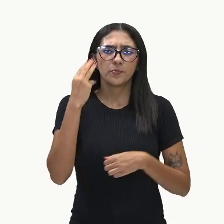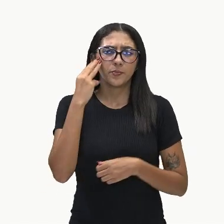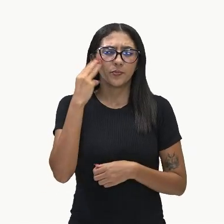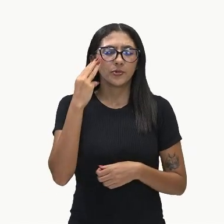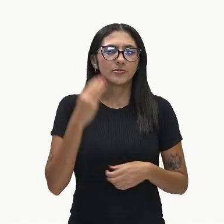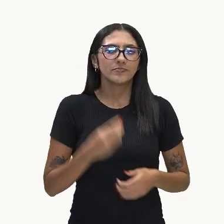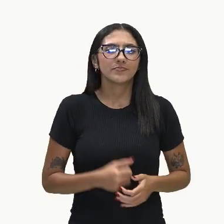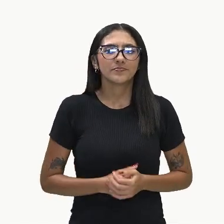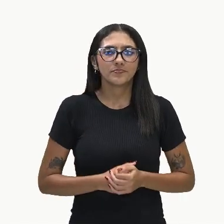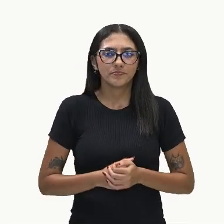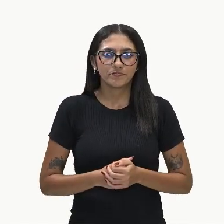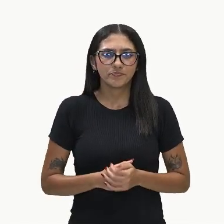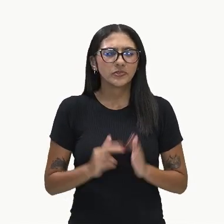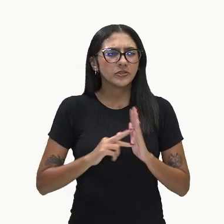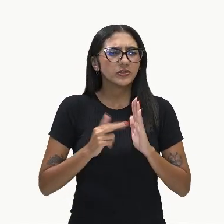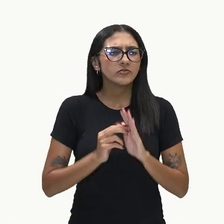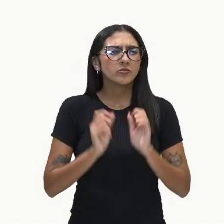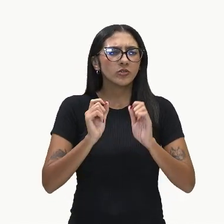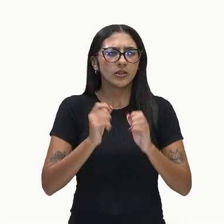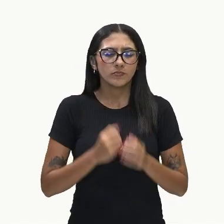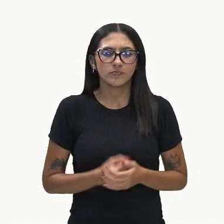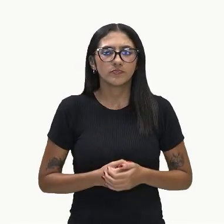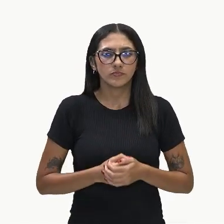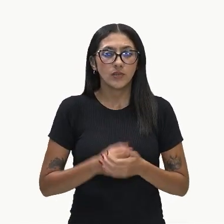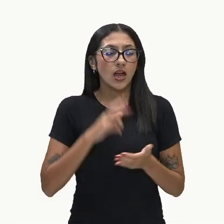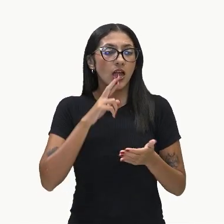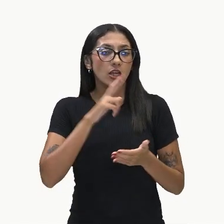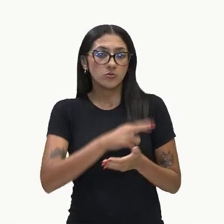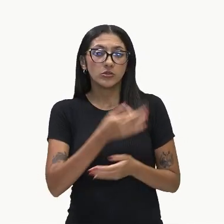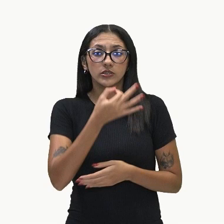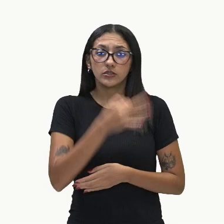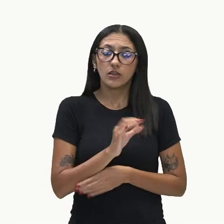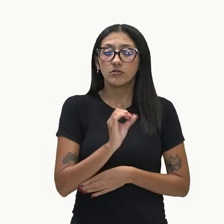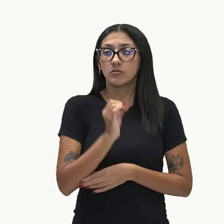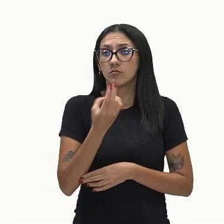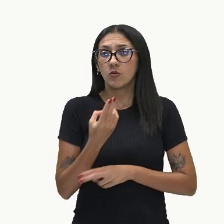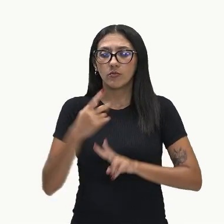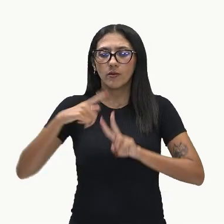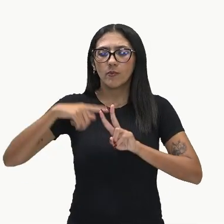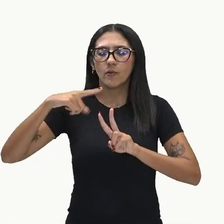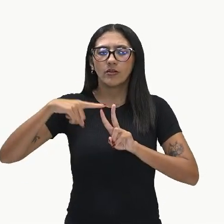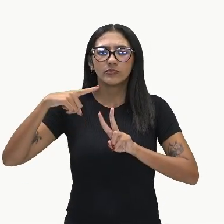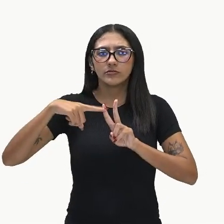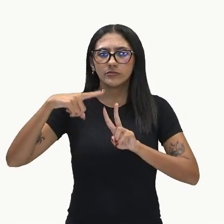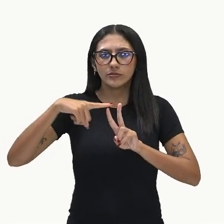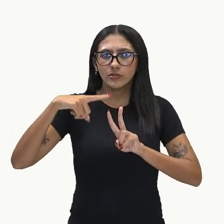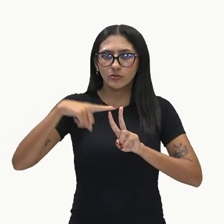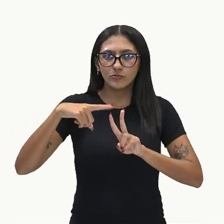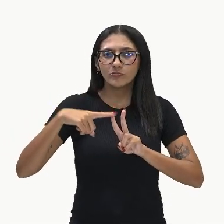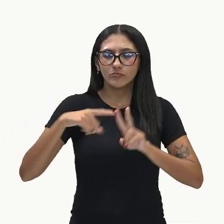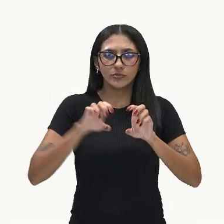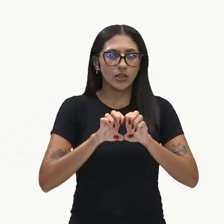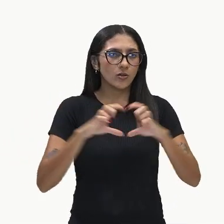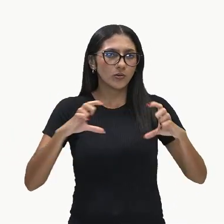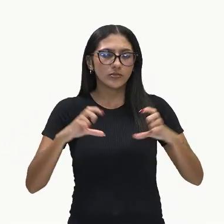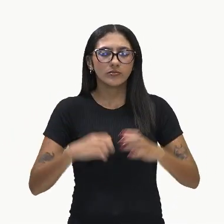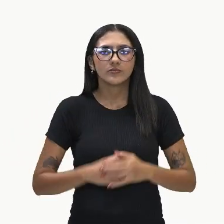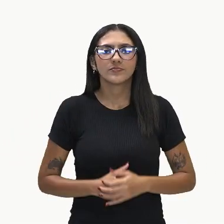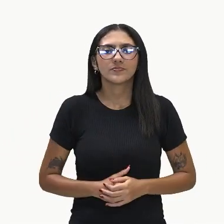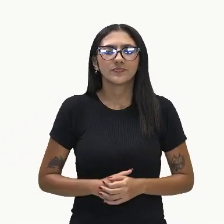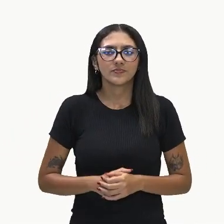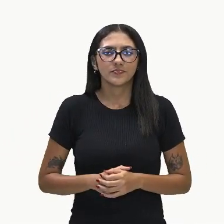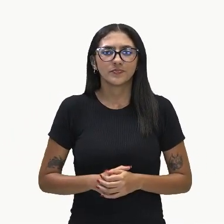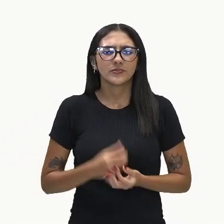Ou seja, encontrar a solução ou a raiz da equação.